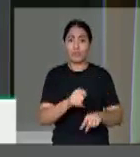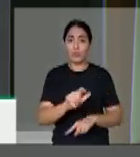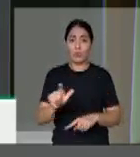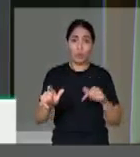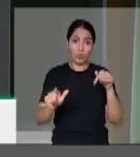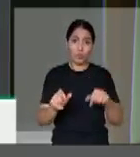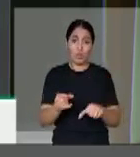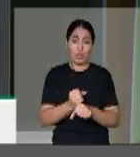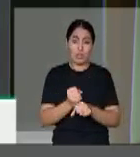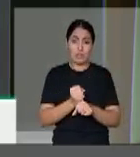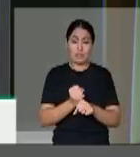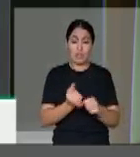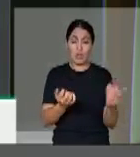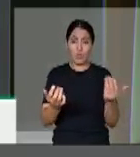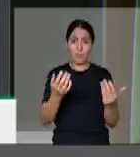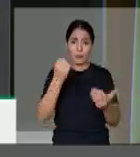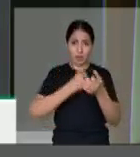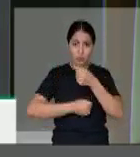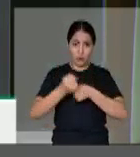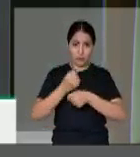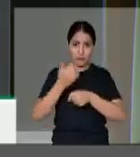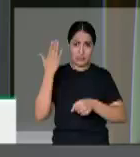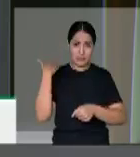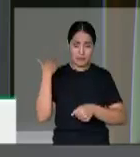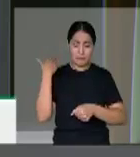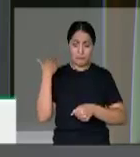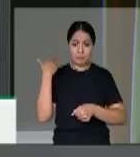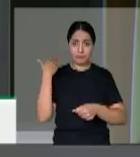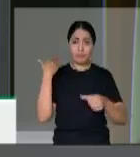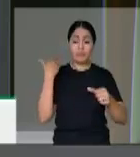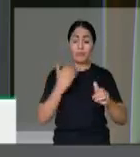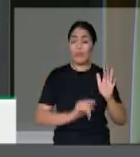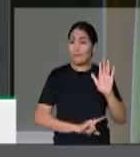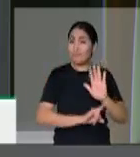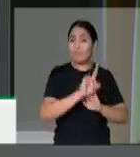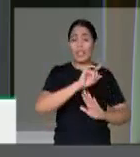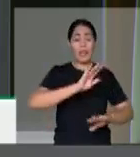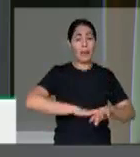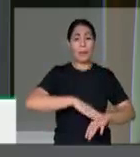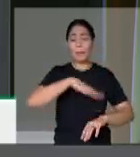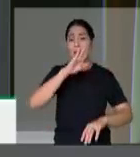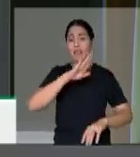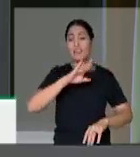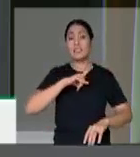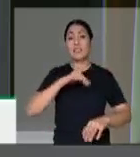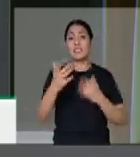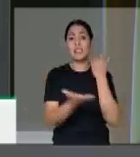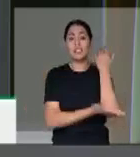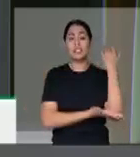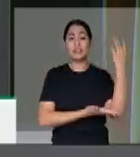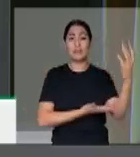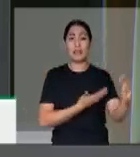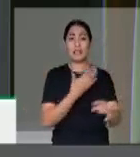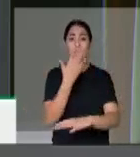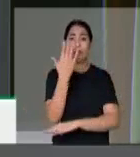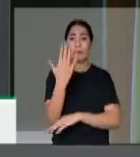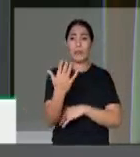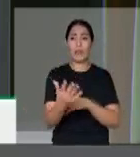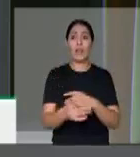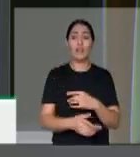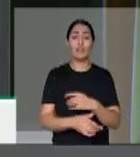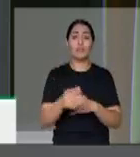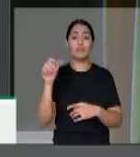66% em relação a julho do ano passado. Desmatamento que contribuiu para o aumento de 83%